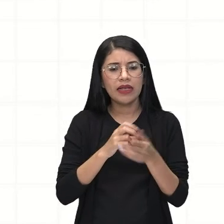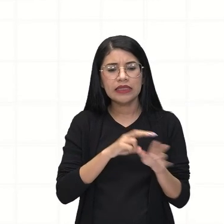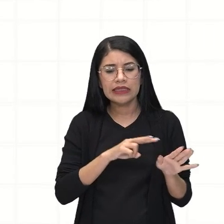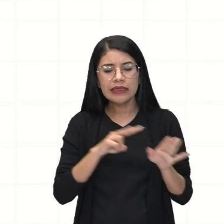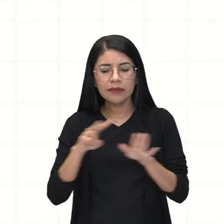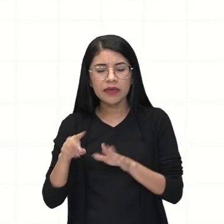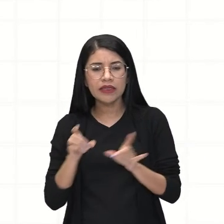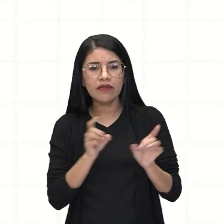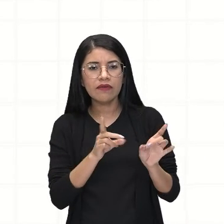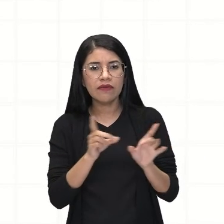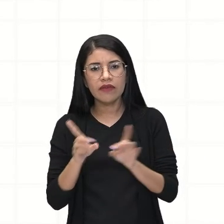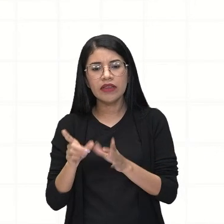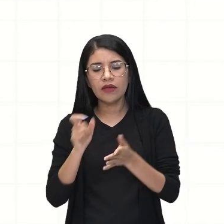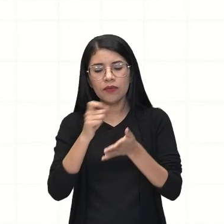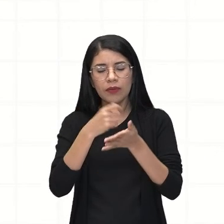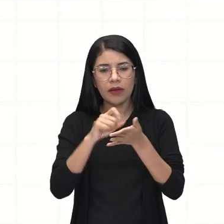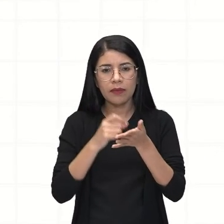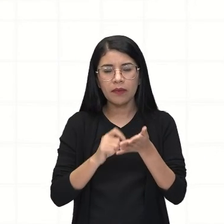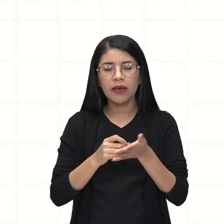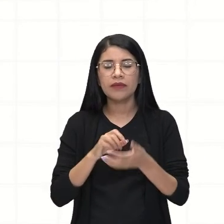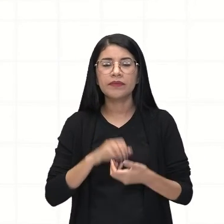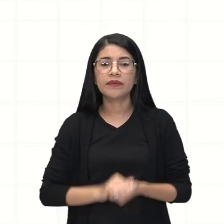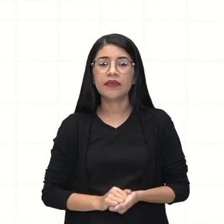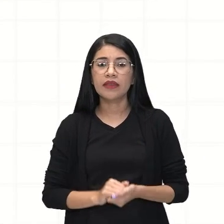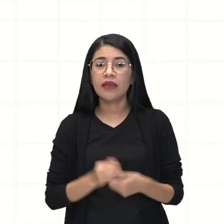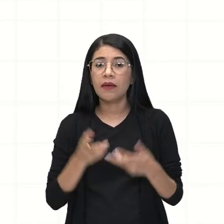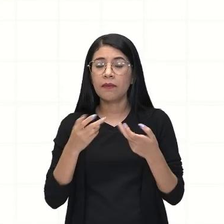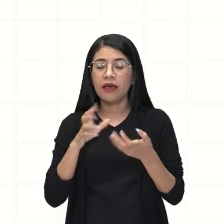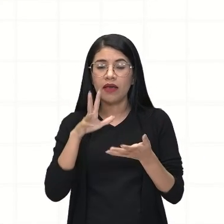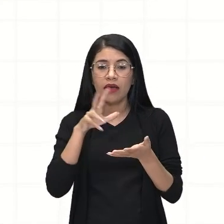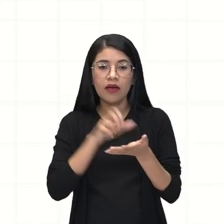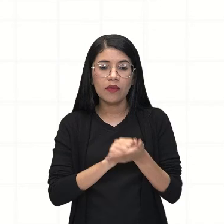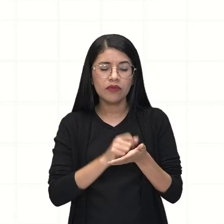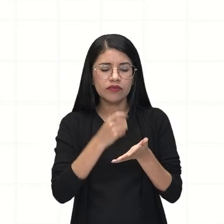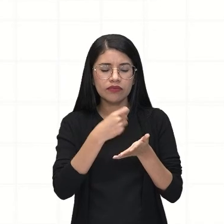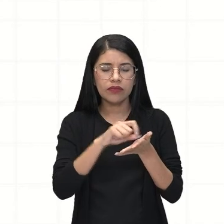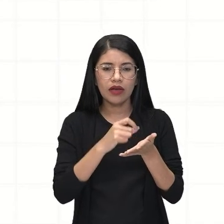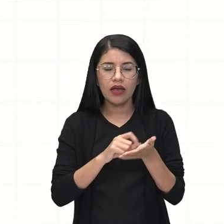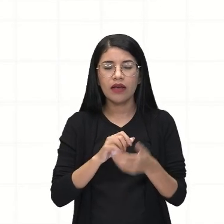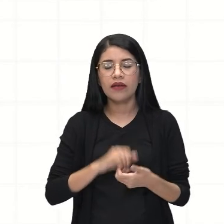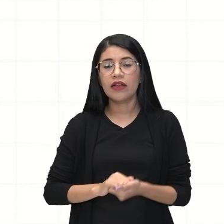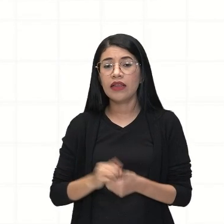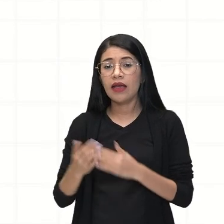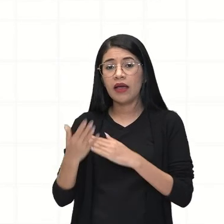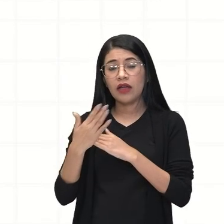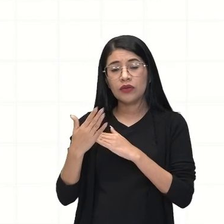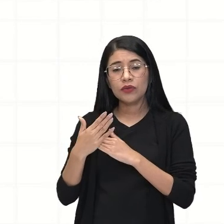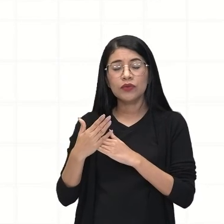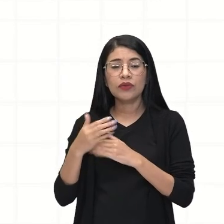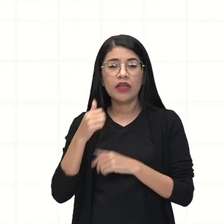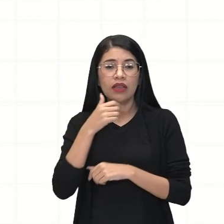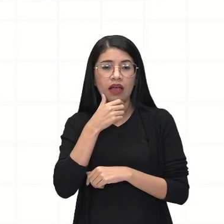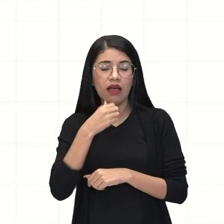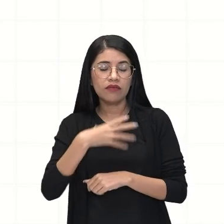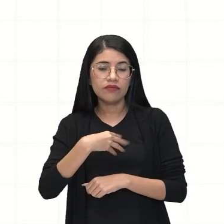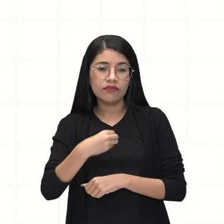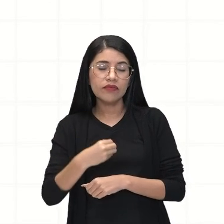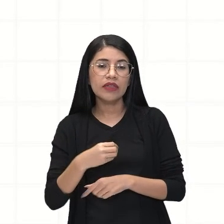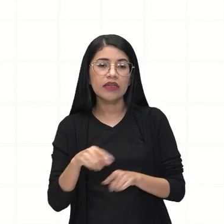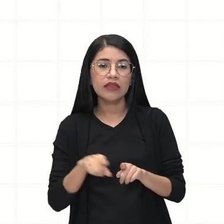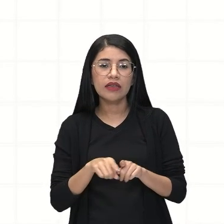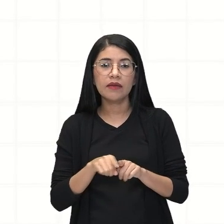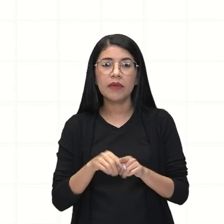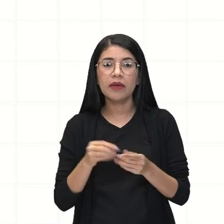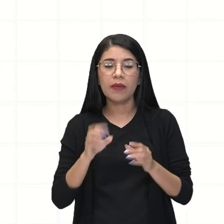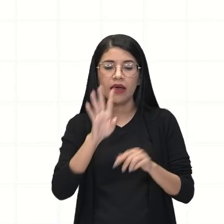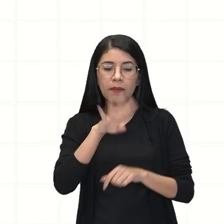semana. Observe os registros dela. Vera pediu ajuda à sua filha Suzana para organizar os registros que havia feito